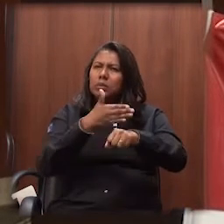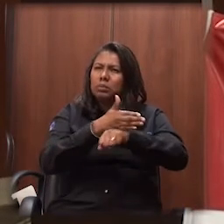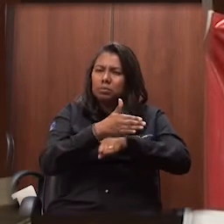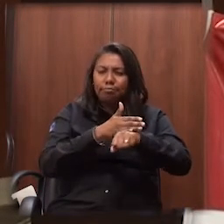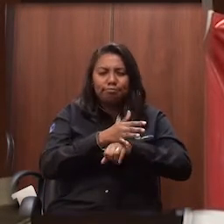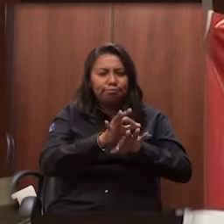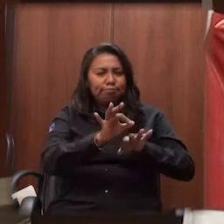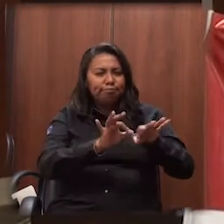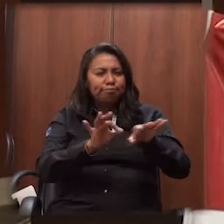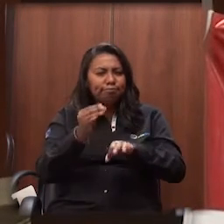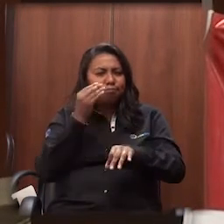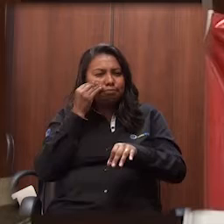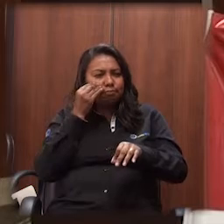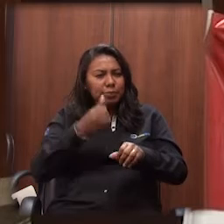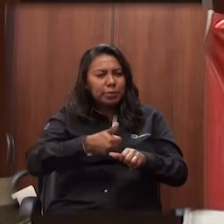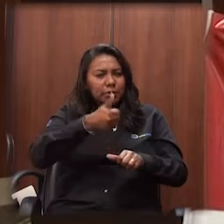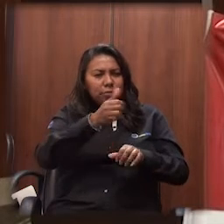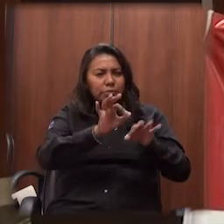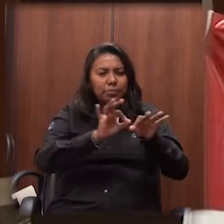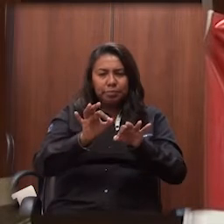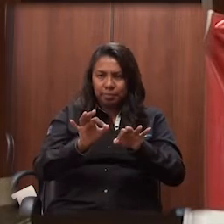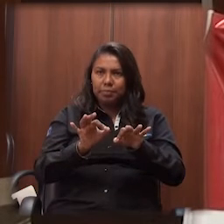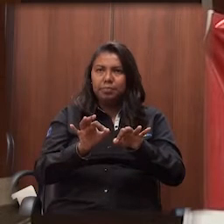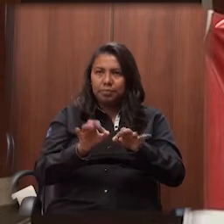aprimoramento da minuta inicial de sua redação.